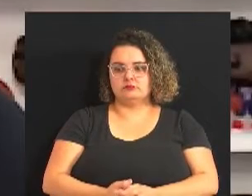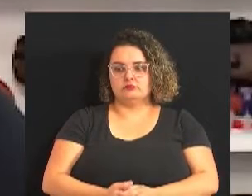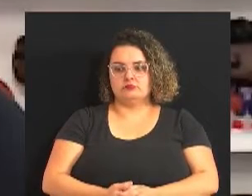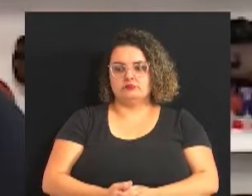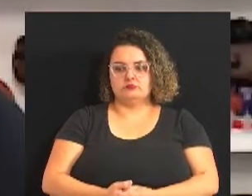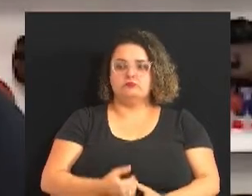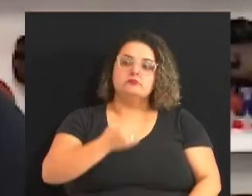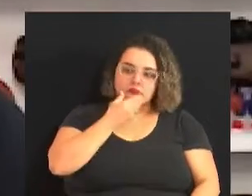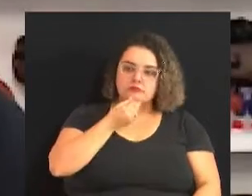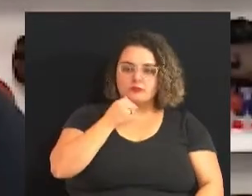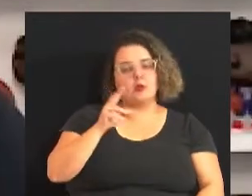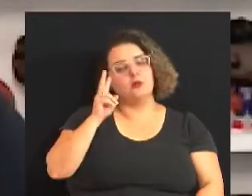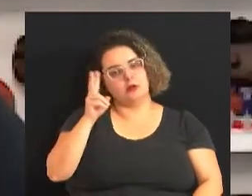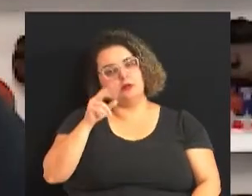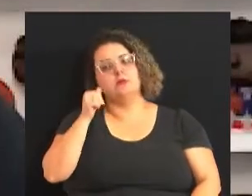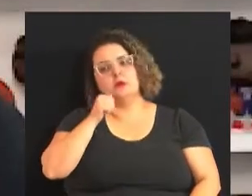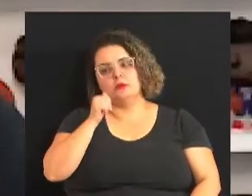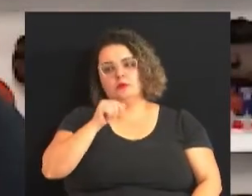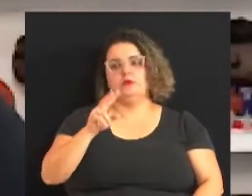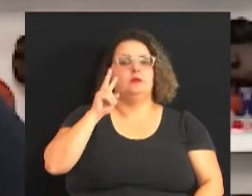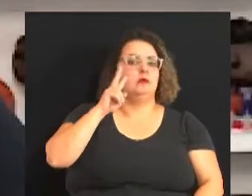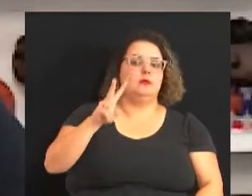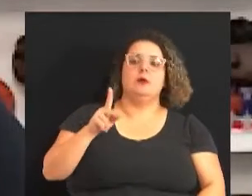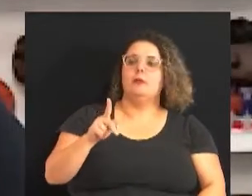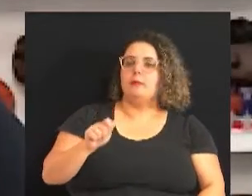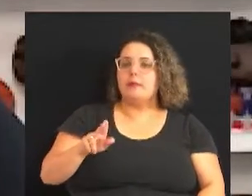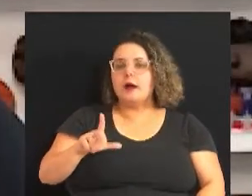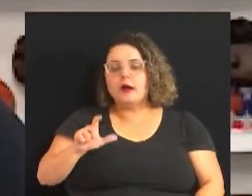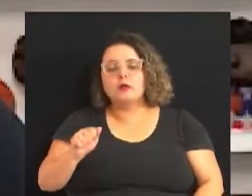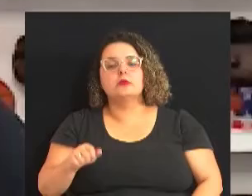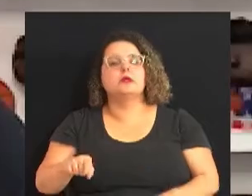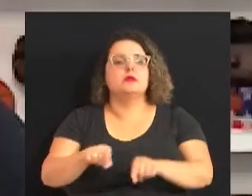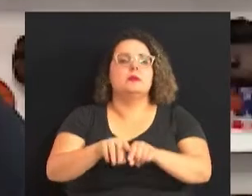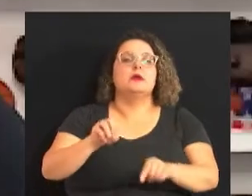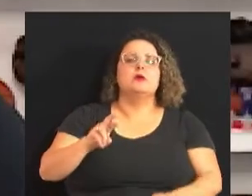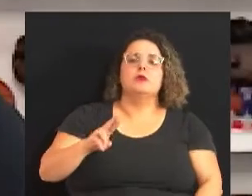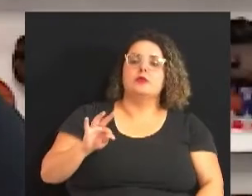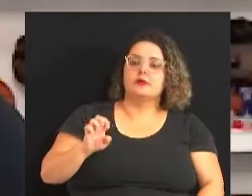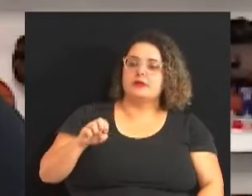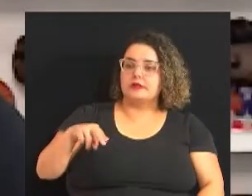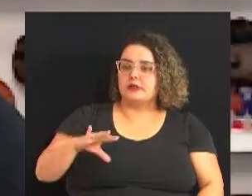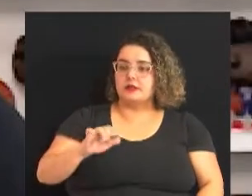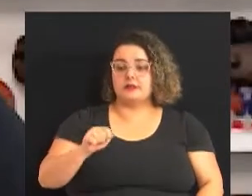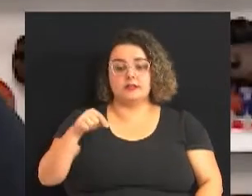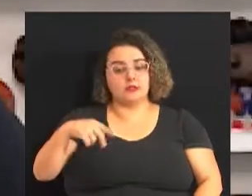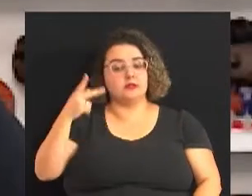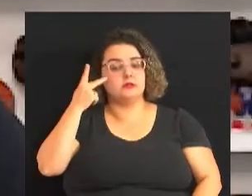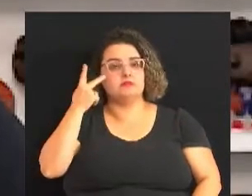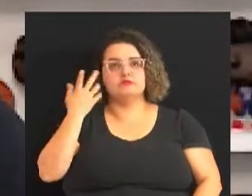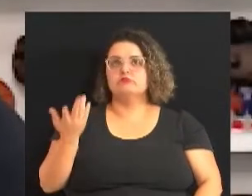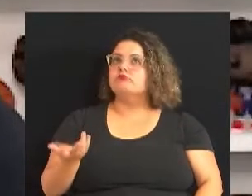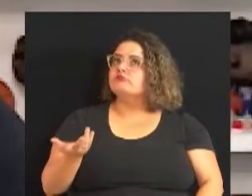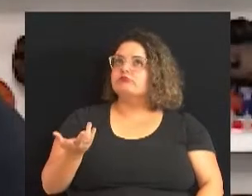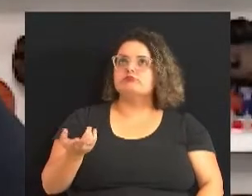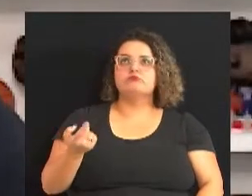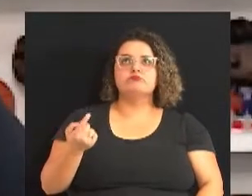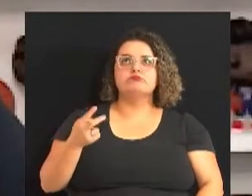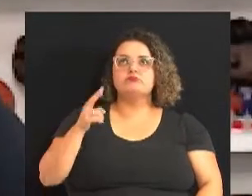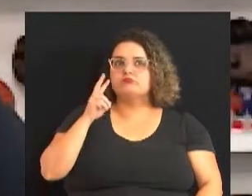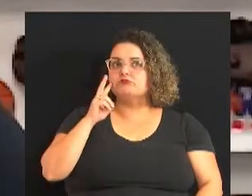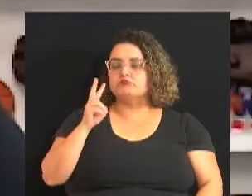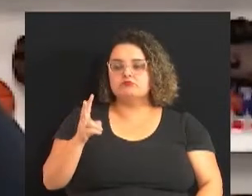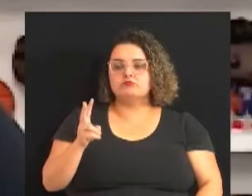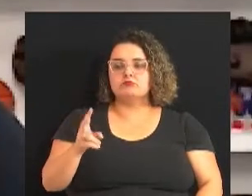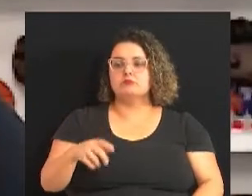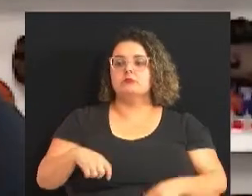Masculino. Eu lembro do feminino, de eu ver muito Paulo e Hortência no ginásio Ibirapuera aqui em São Paulo, mas a gente estava carente